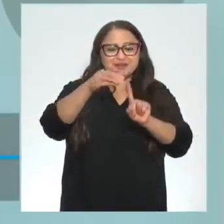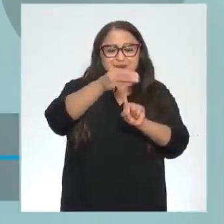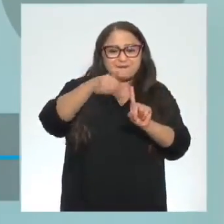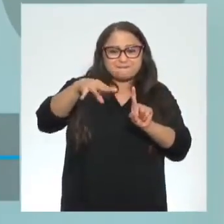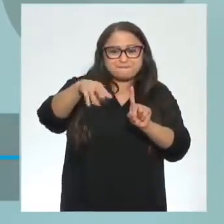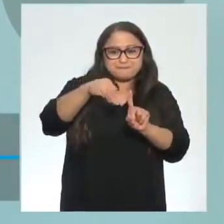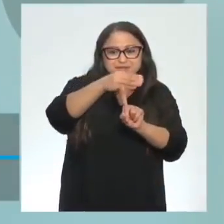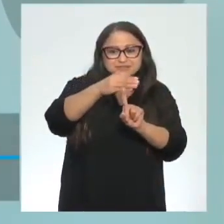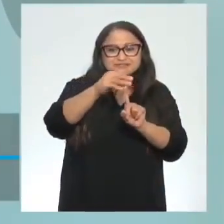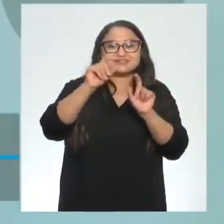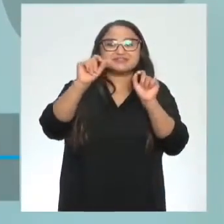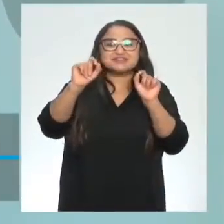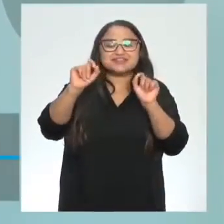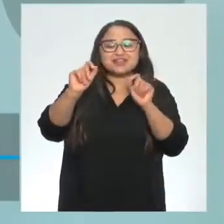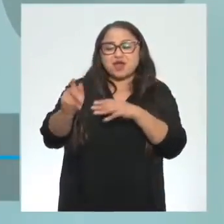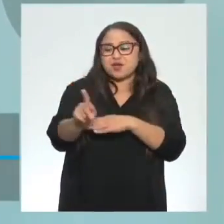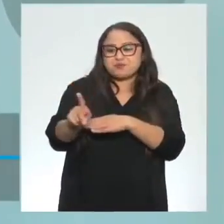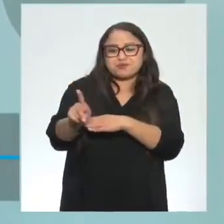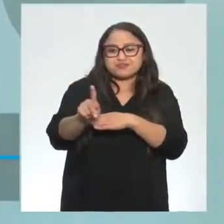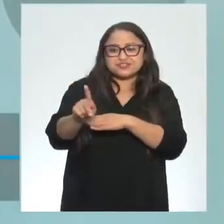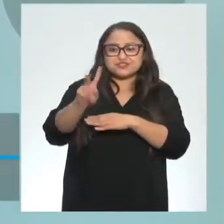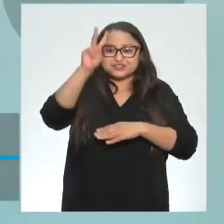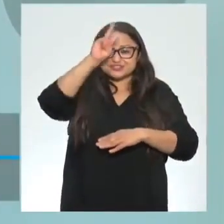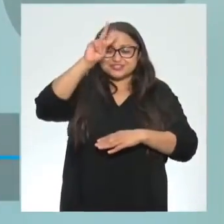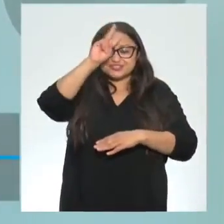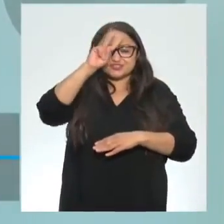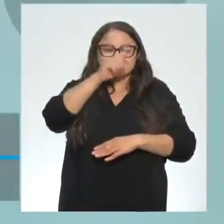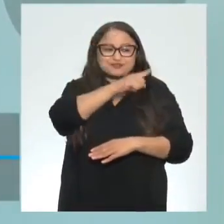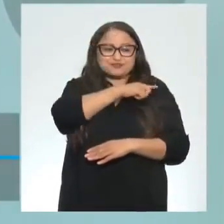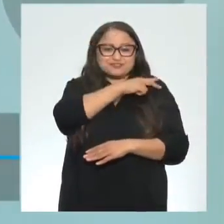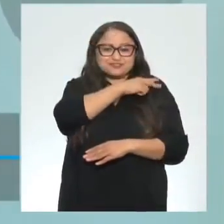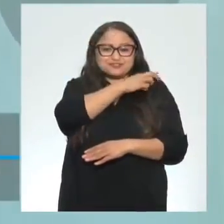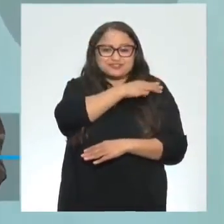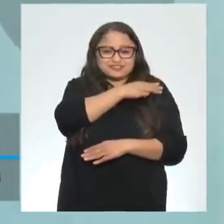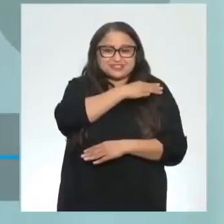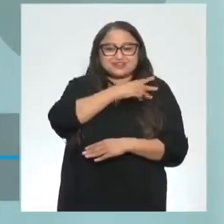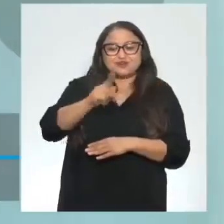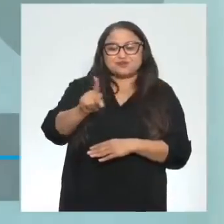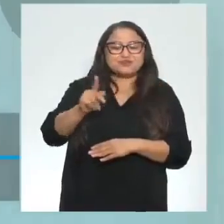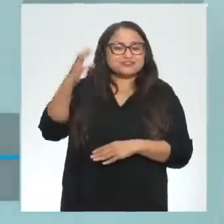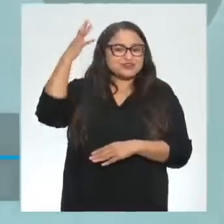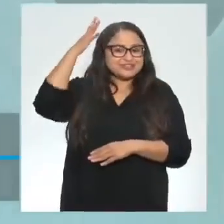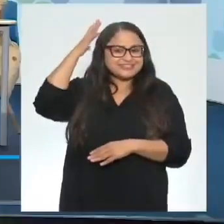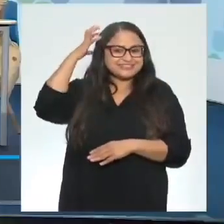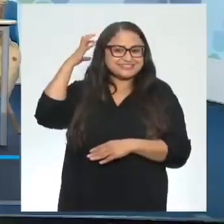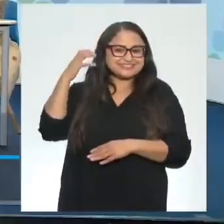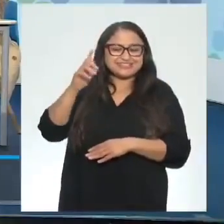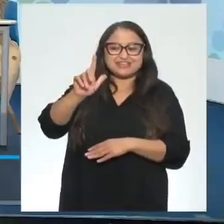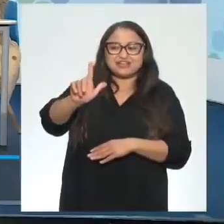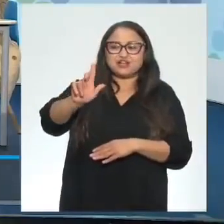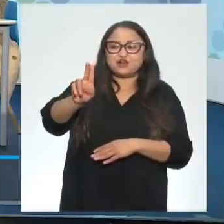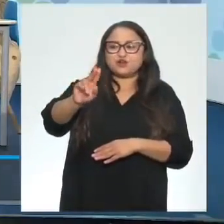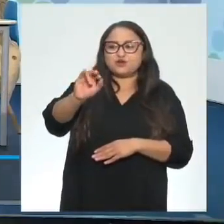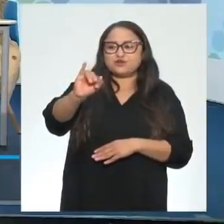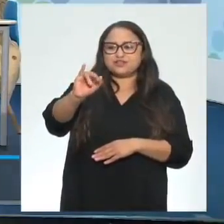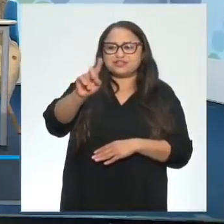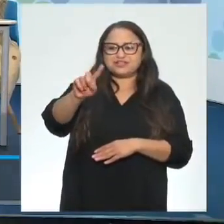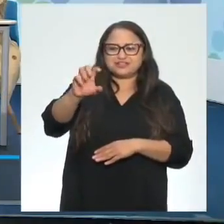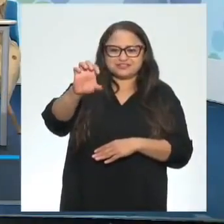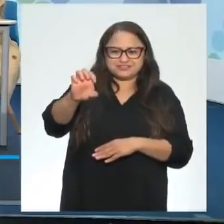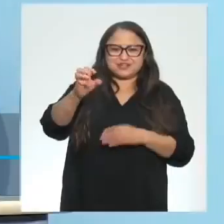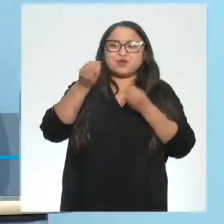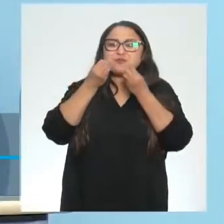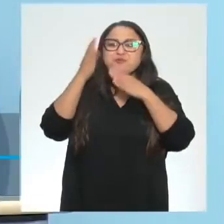com vocês da professora de História do Ensino Médio, professora Luíse Coutinho. Boa tarde, professor. Boa tarde,